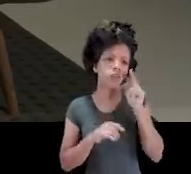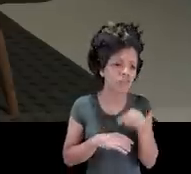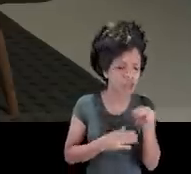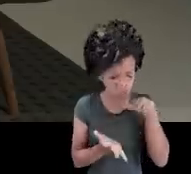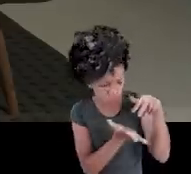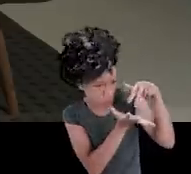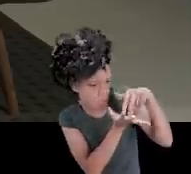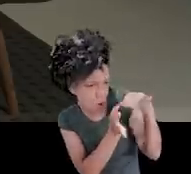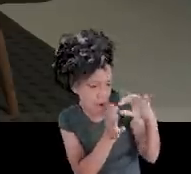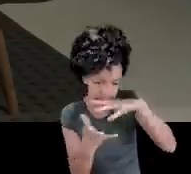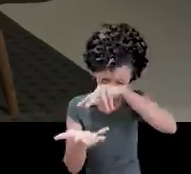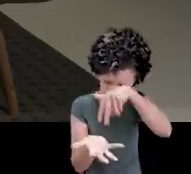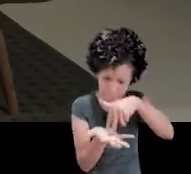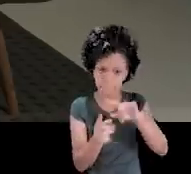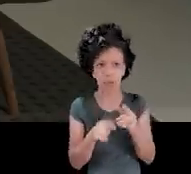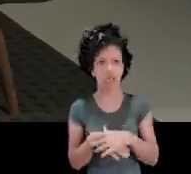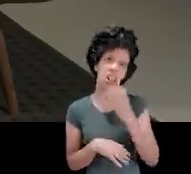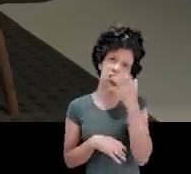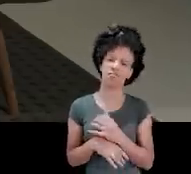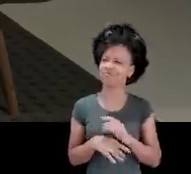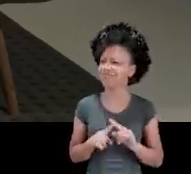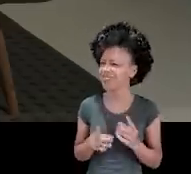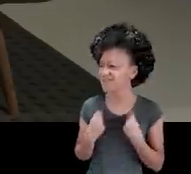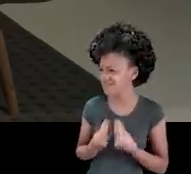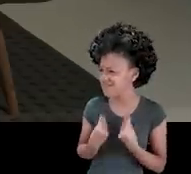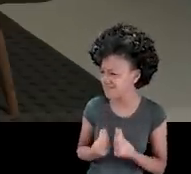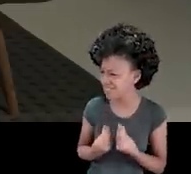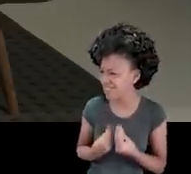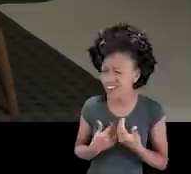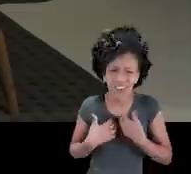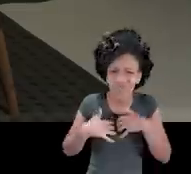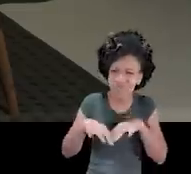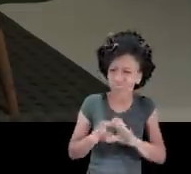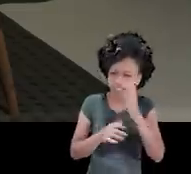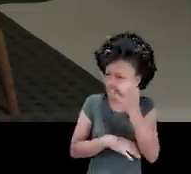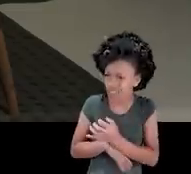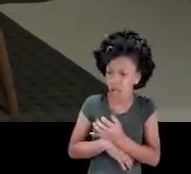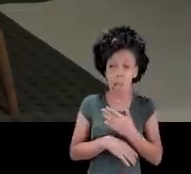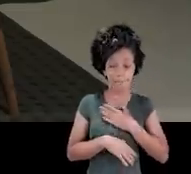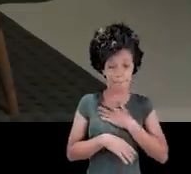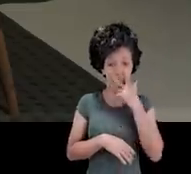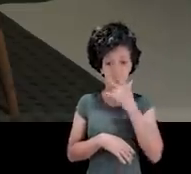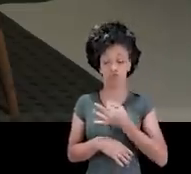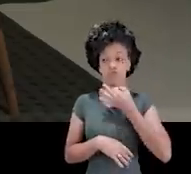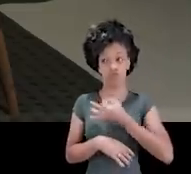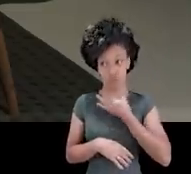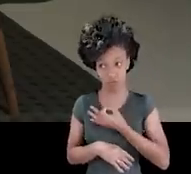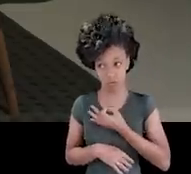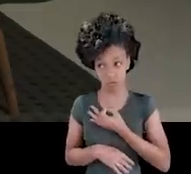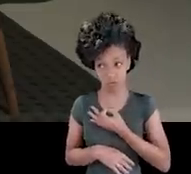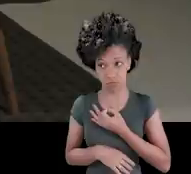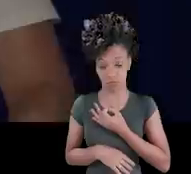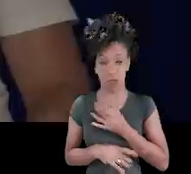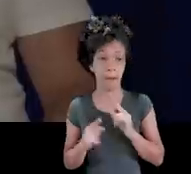aqui? Nossa, mas você tem que levar mais a sério. Eu falo, bicho, mas isso daqui não é pra ser levado a sério. É a minha visão. E isso eu daqui... concordo.